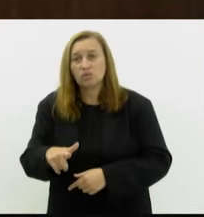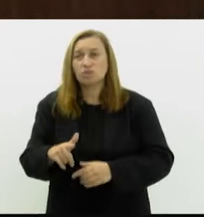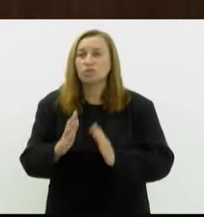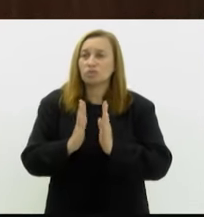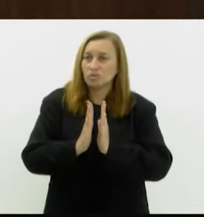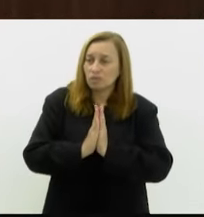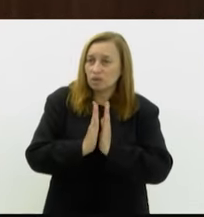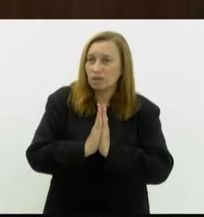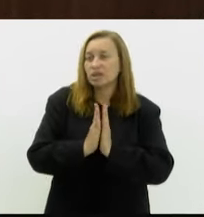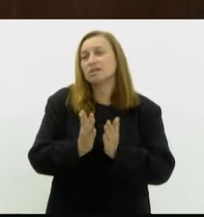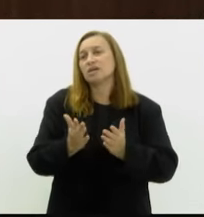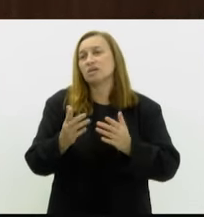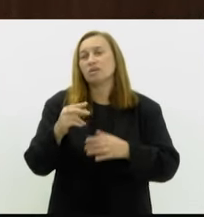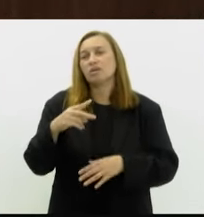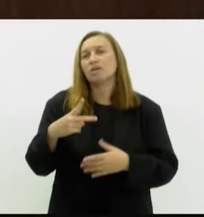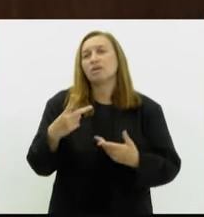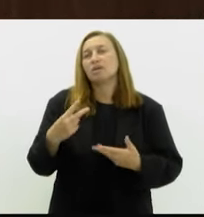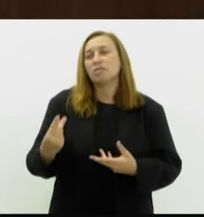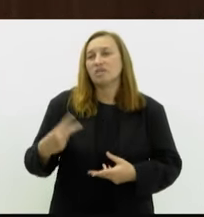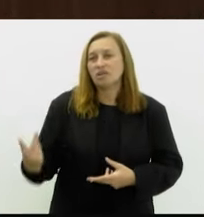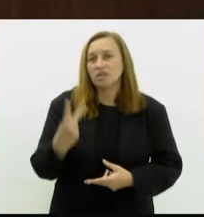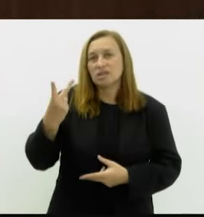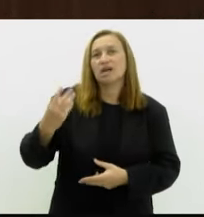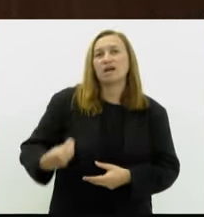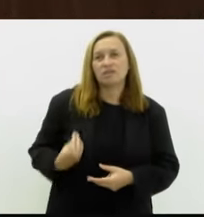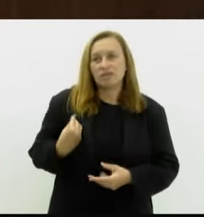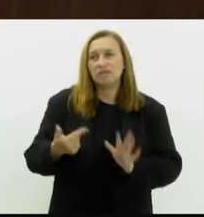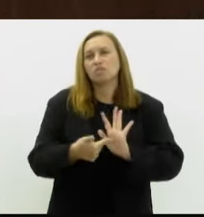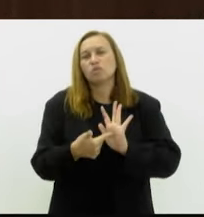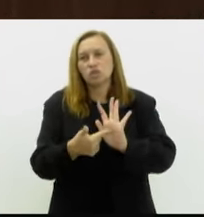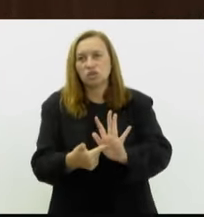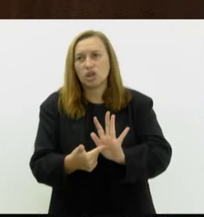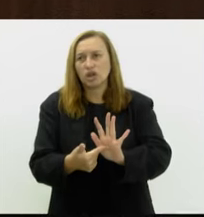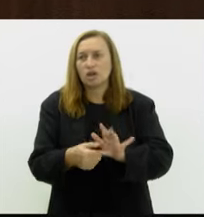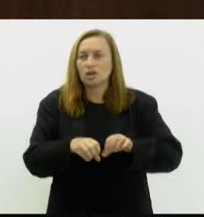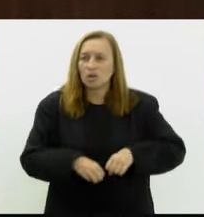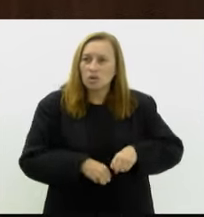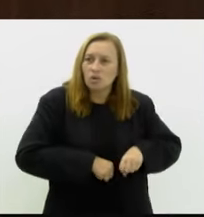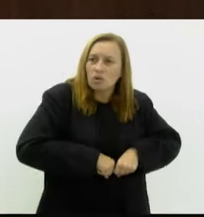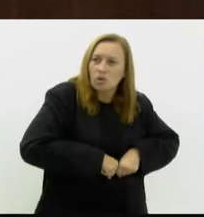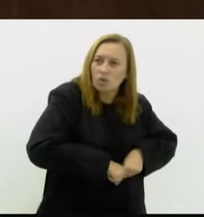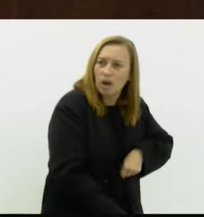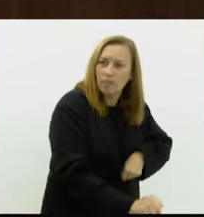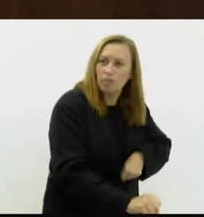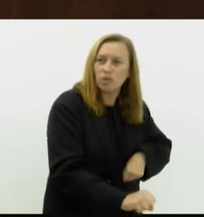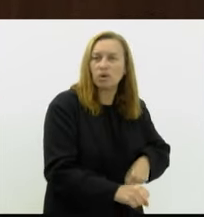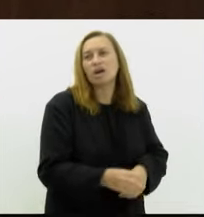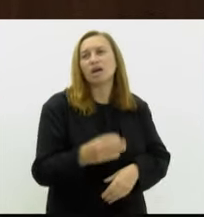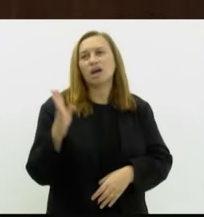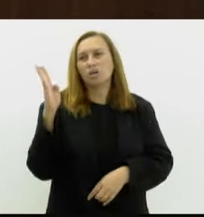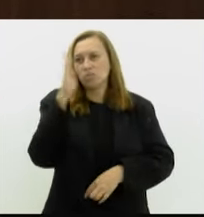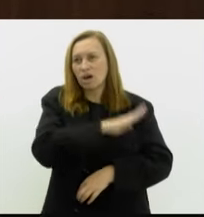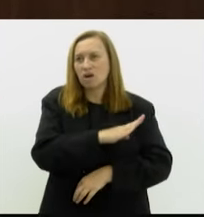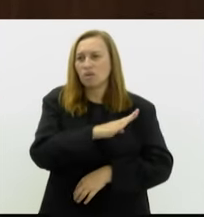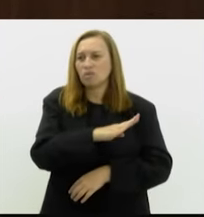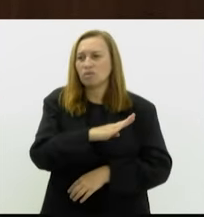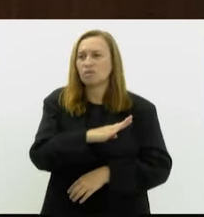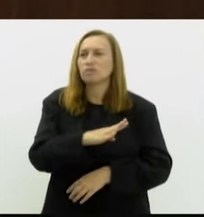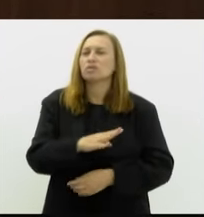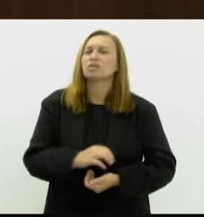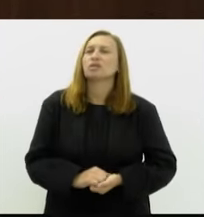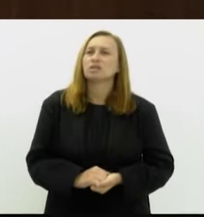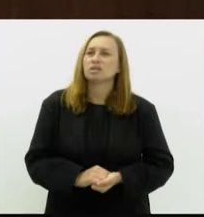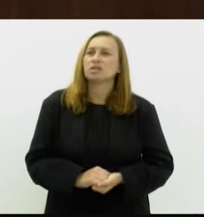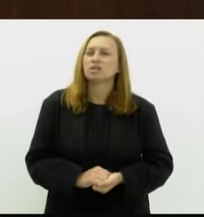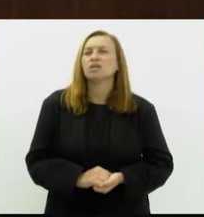para favorecer cada vez mais a vida e mostrar que o aborto é, de fato, um mal, um assassinato. Então, nós temos que